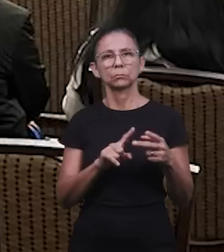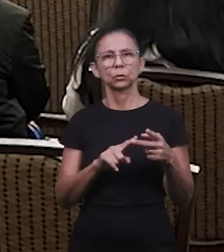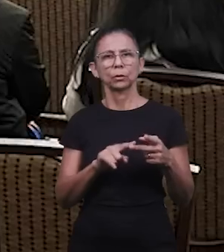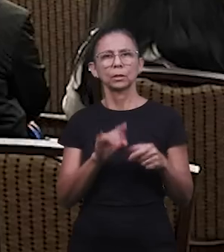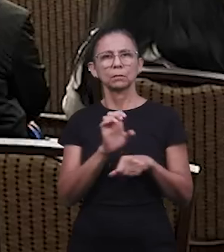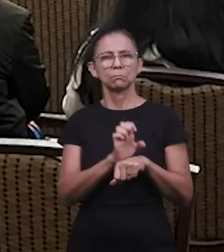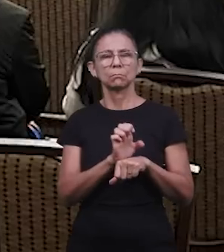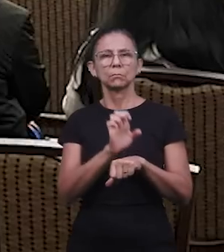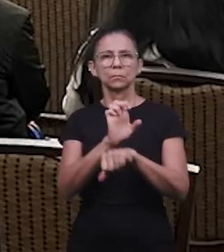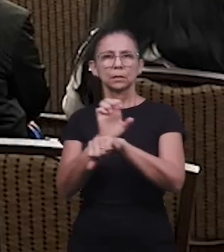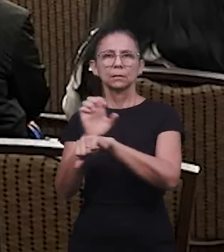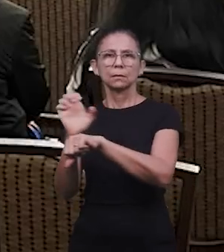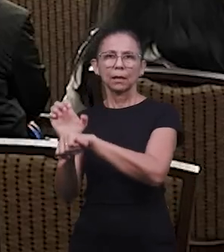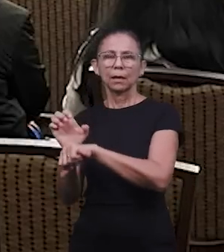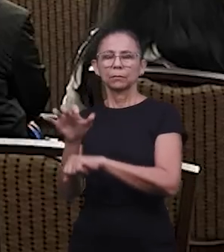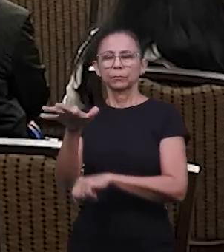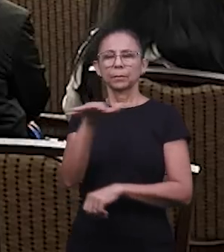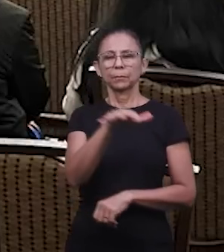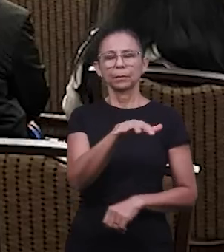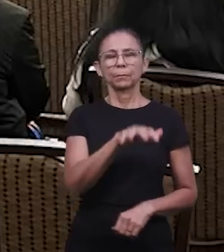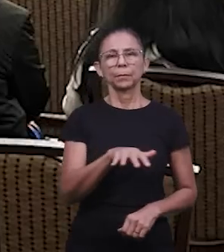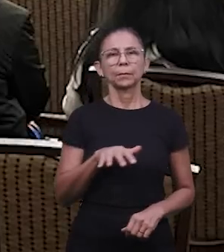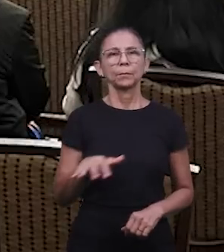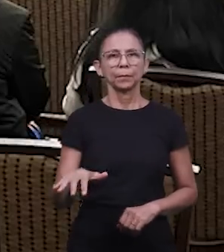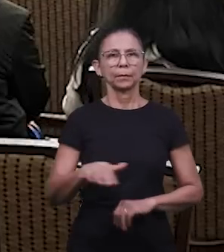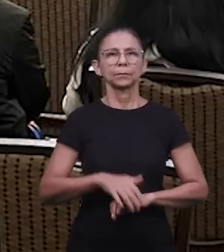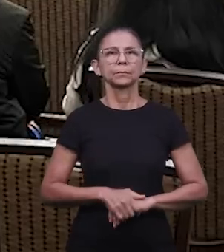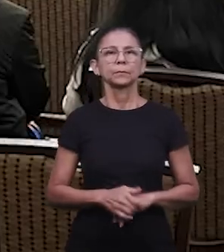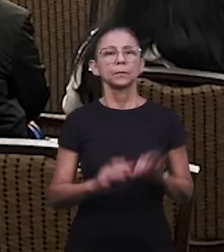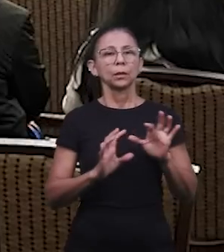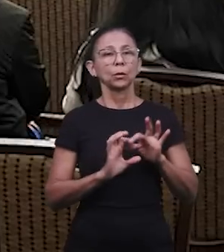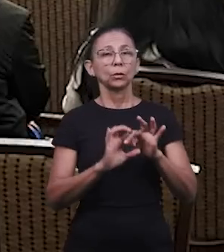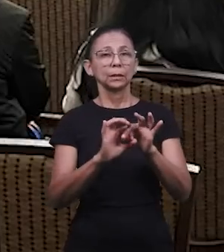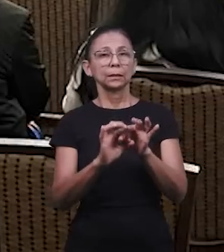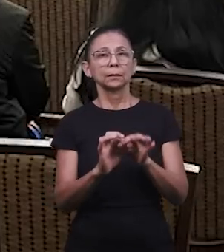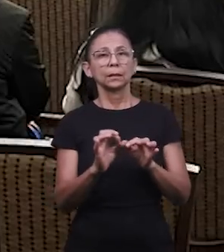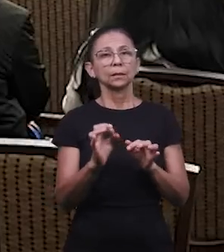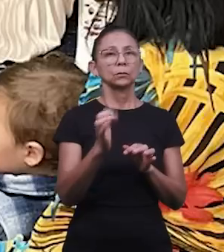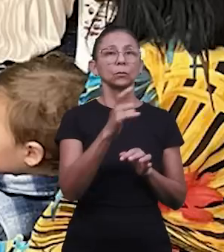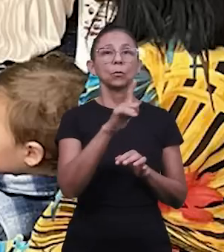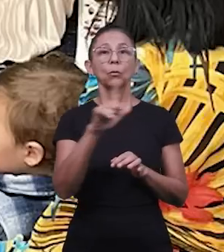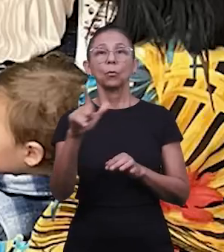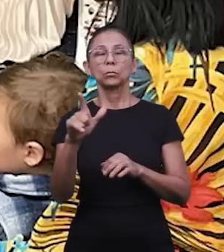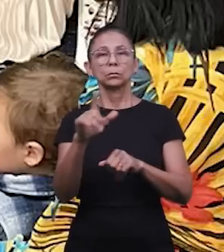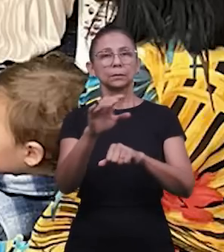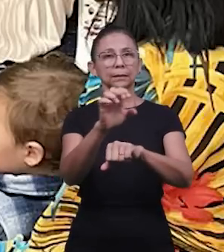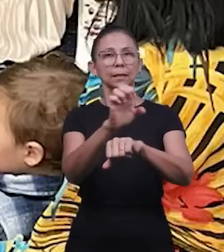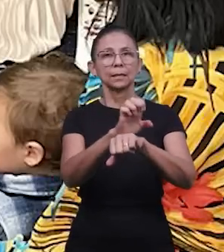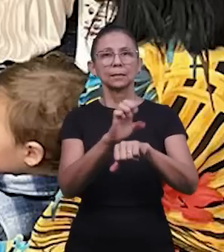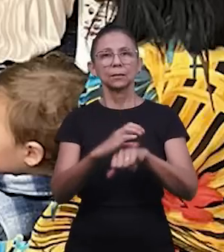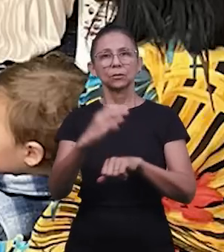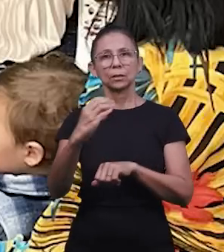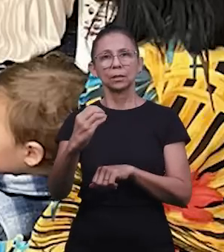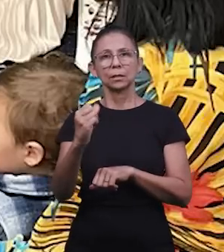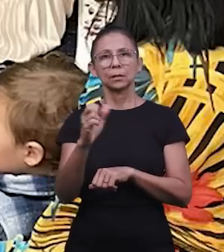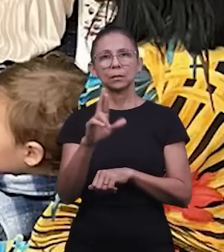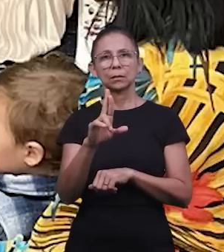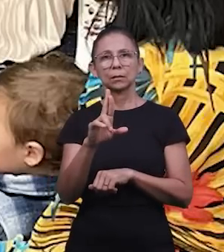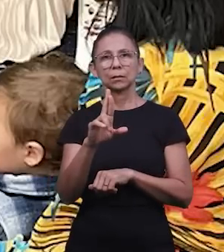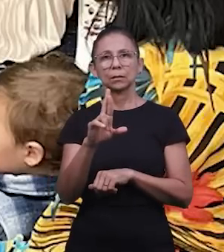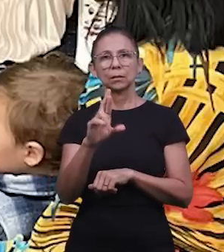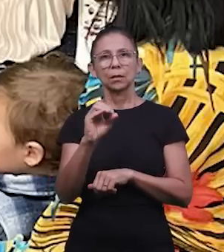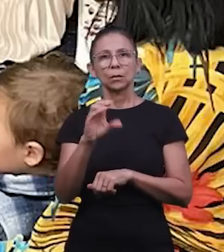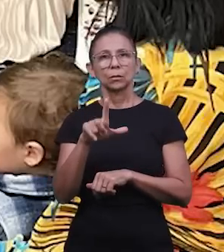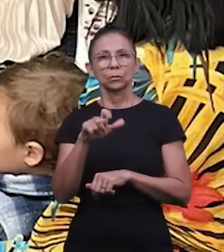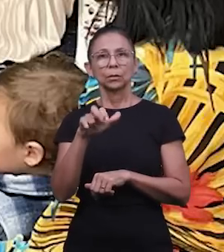Tennessee, do estado da Geórgia, e também alguns conectados no estado da Carolina do Sul, que foi uma grande bênção para